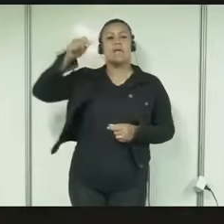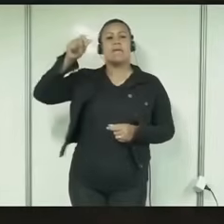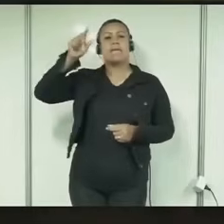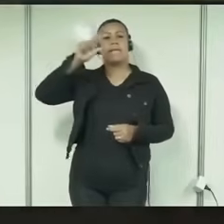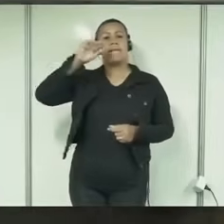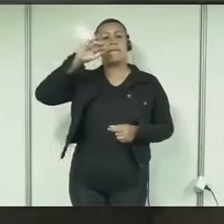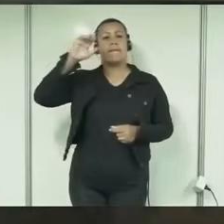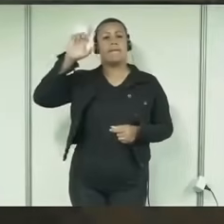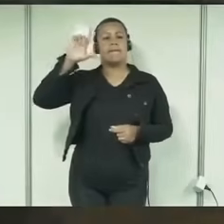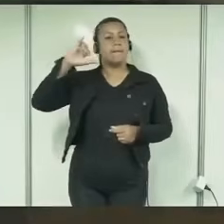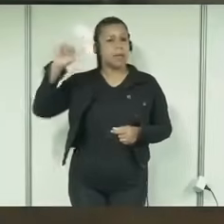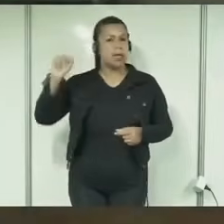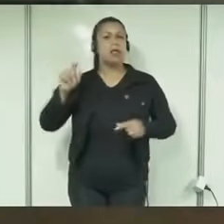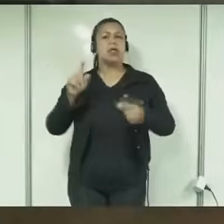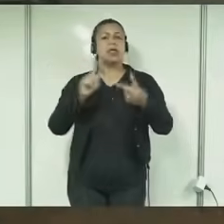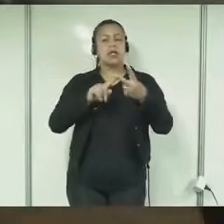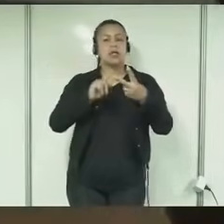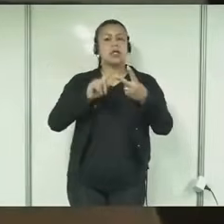E